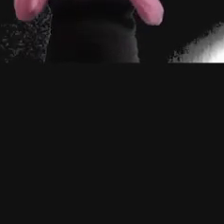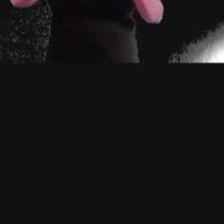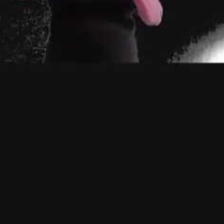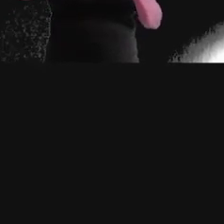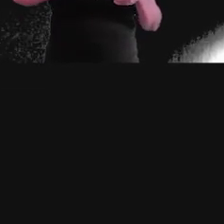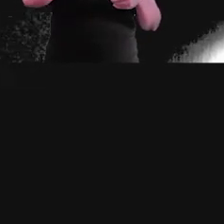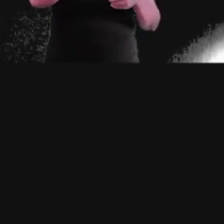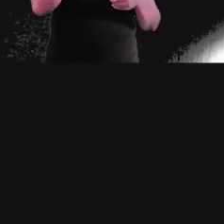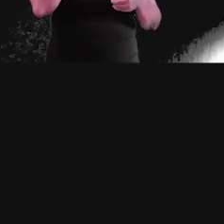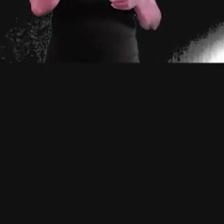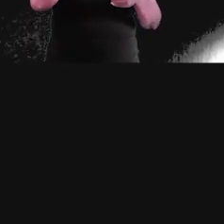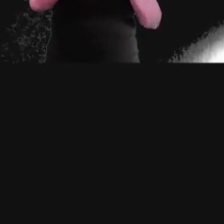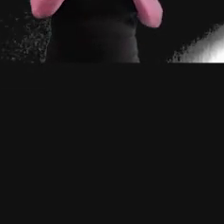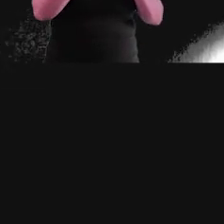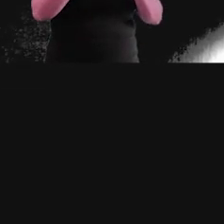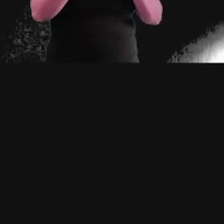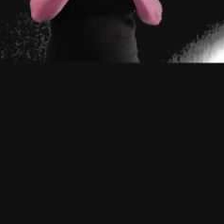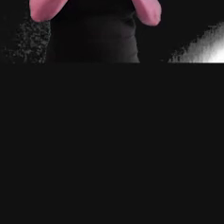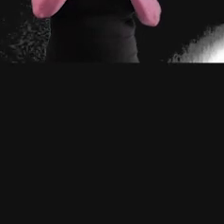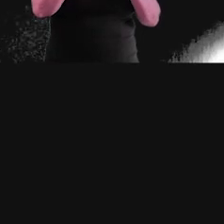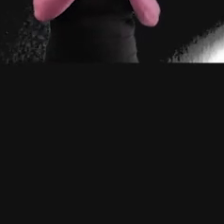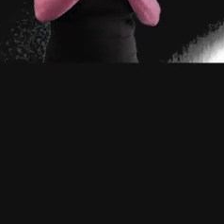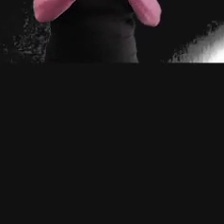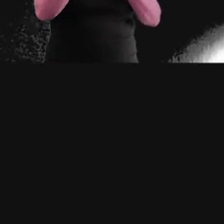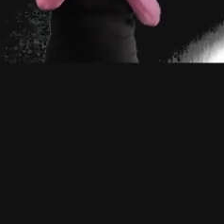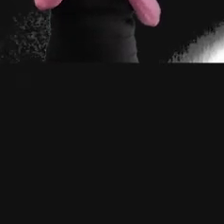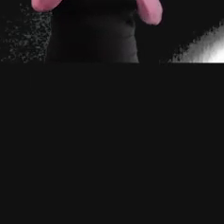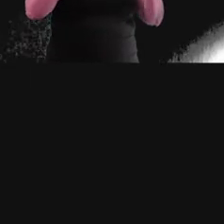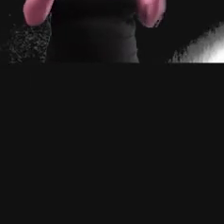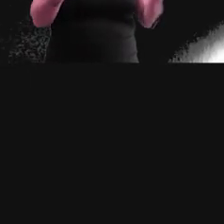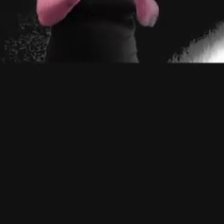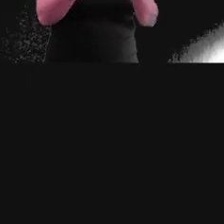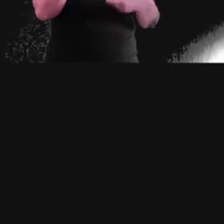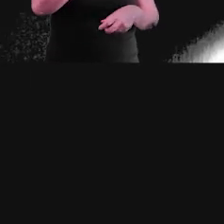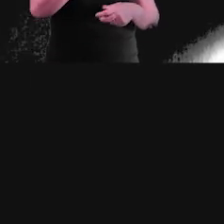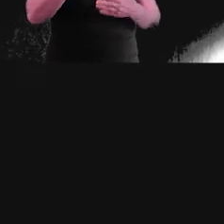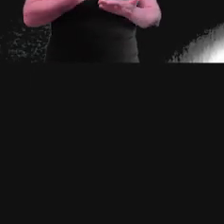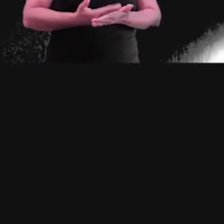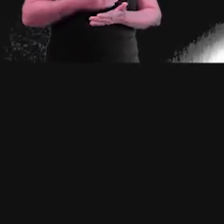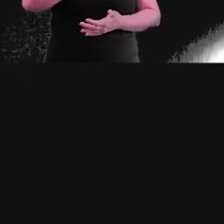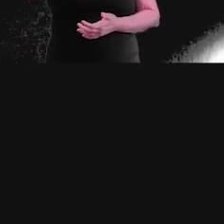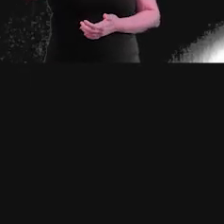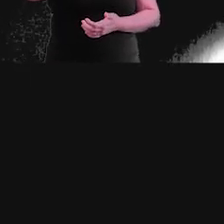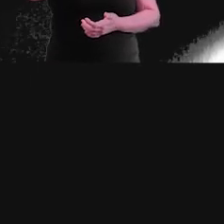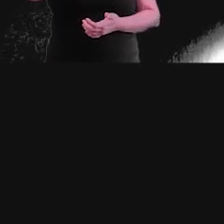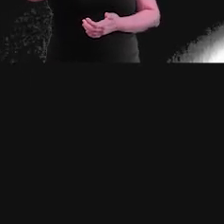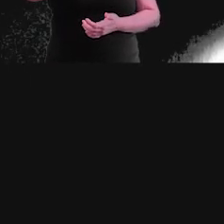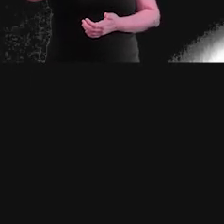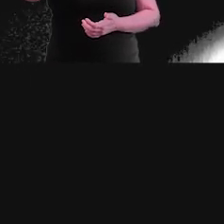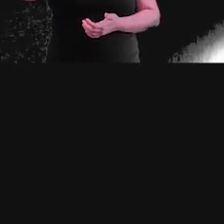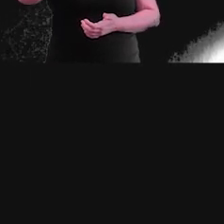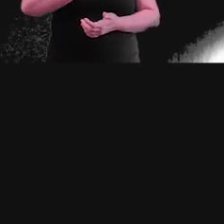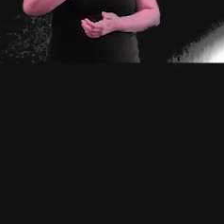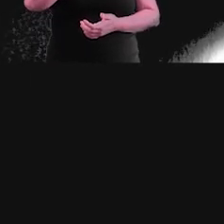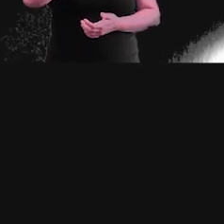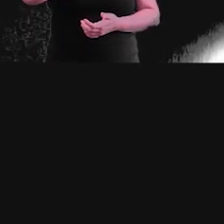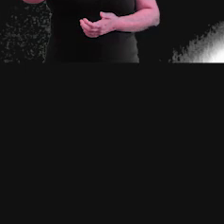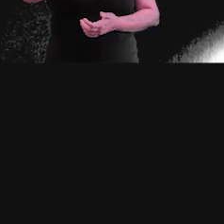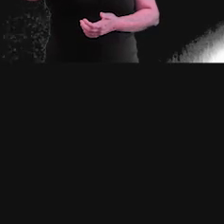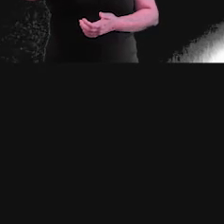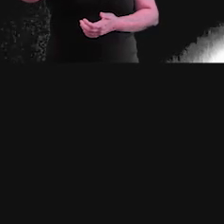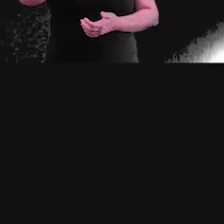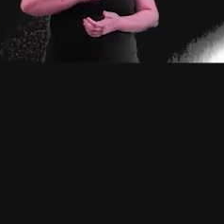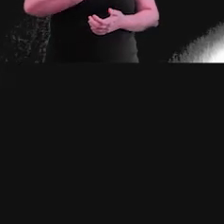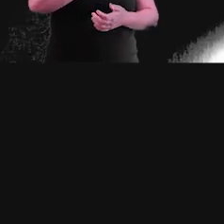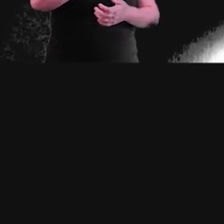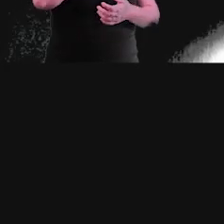Retomo aqui a fala de apresentação, logo no início dessa mesa, que Jéssica e Camila abrilhantariam